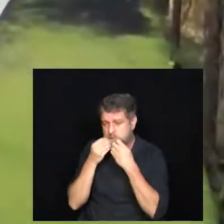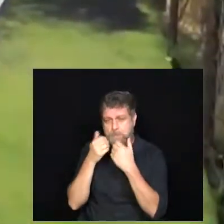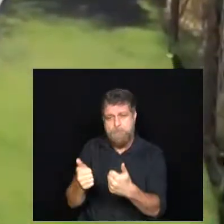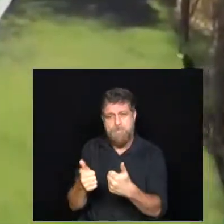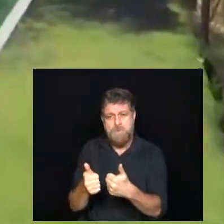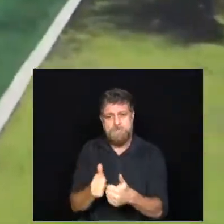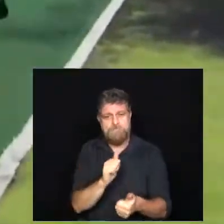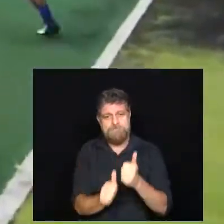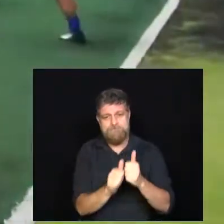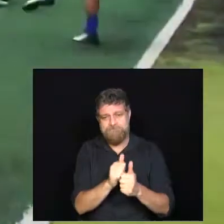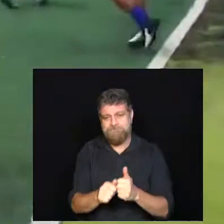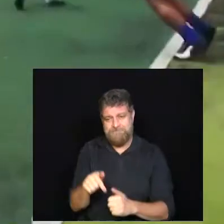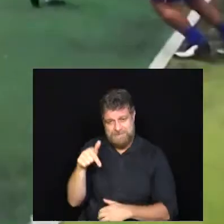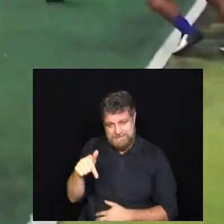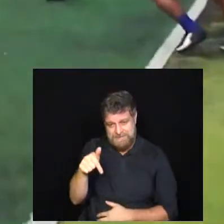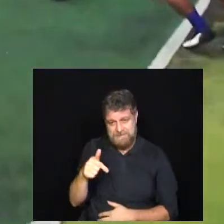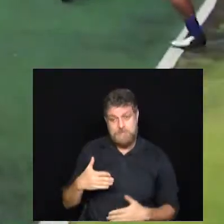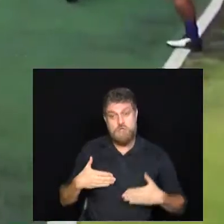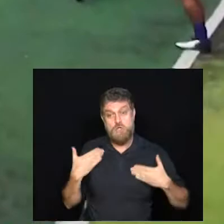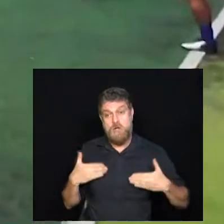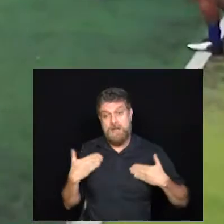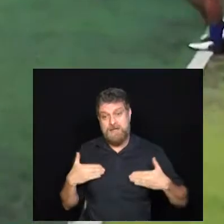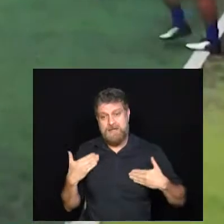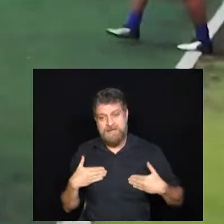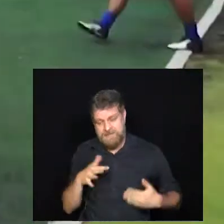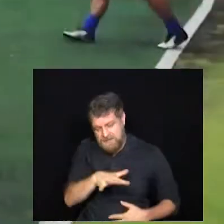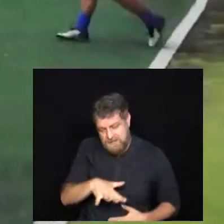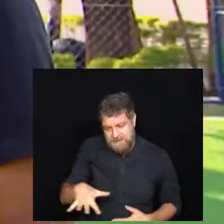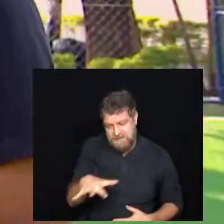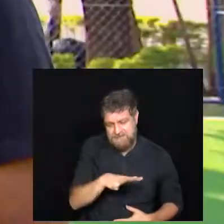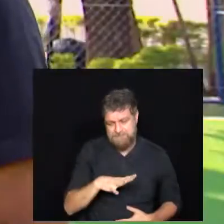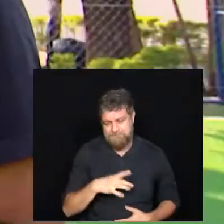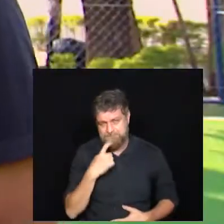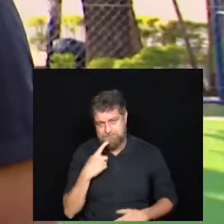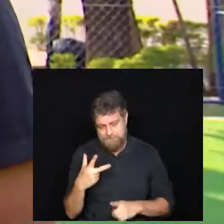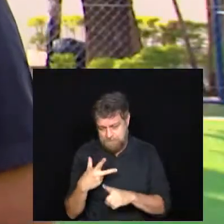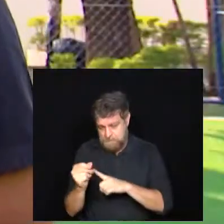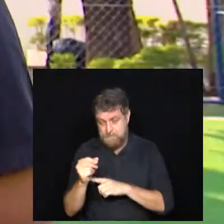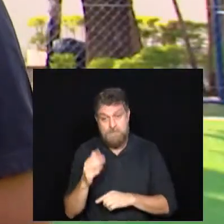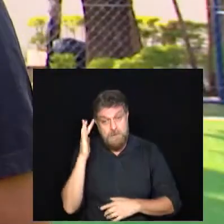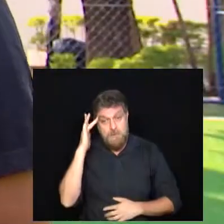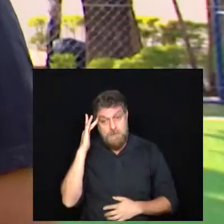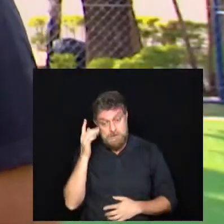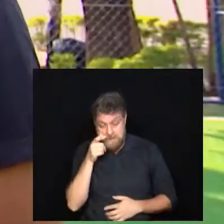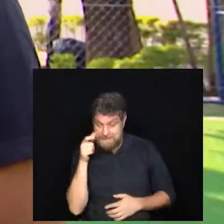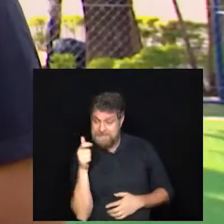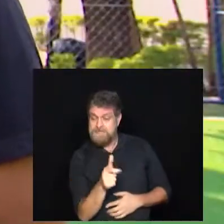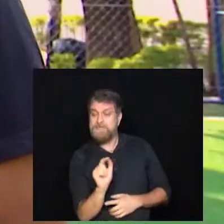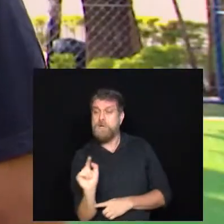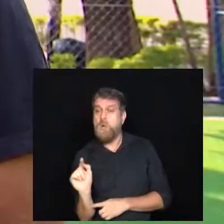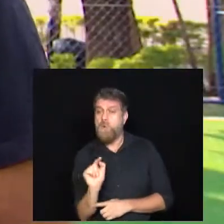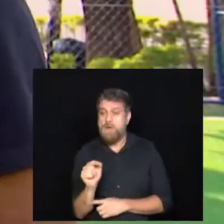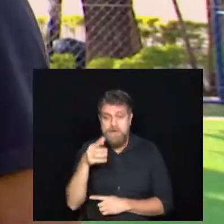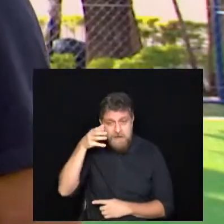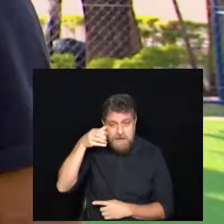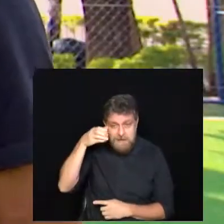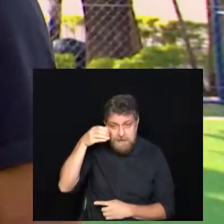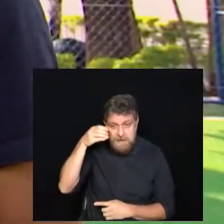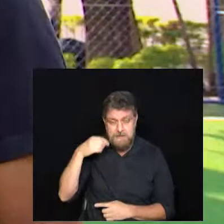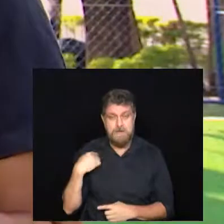jogar Fut 7 é só alegria, em um ambiente campeão. E o que eu achei interessante, André, foi na